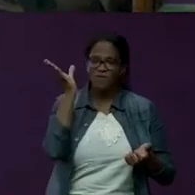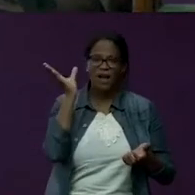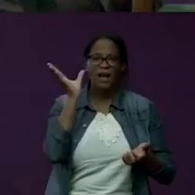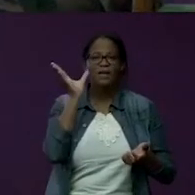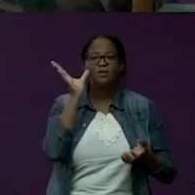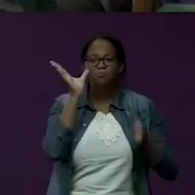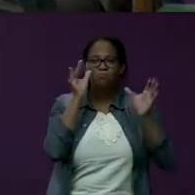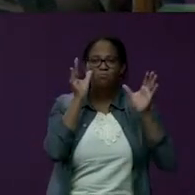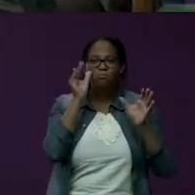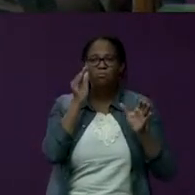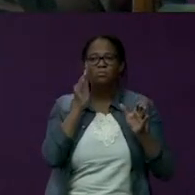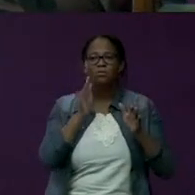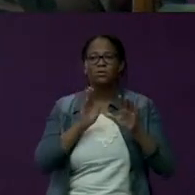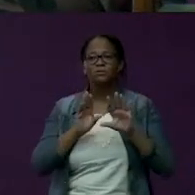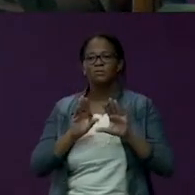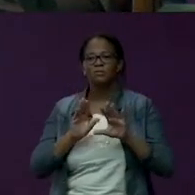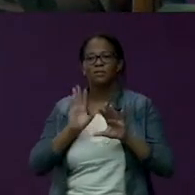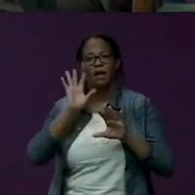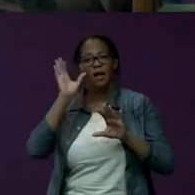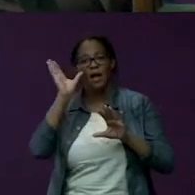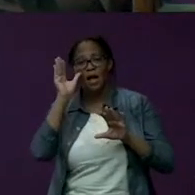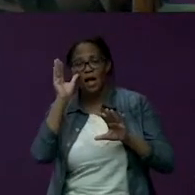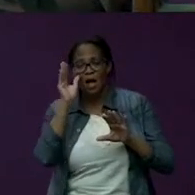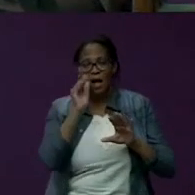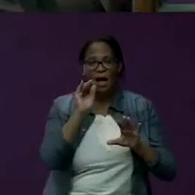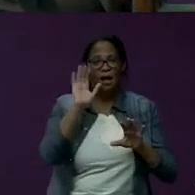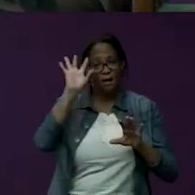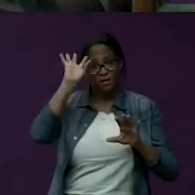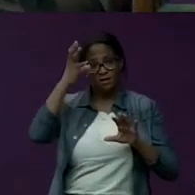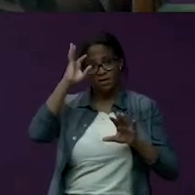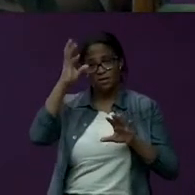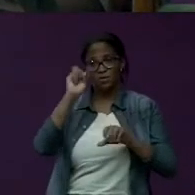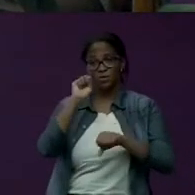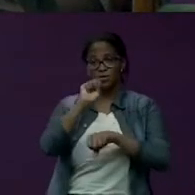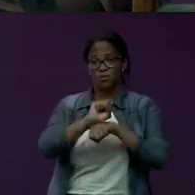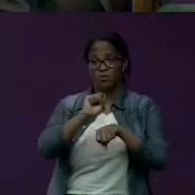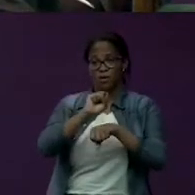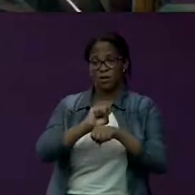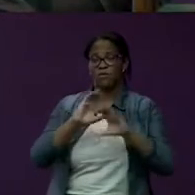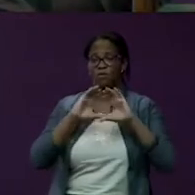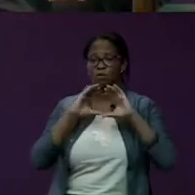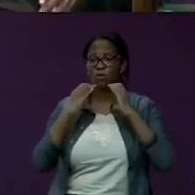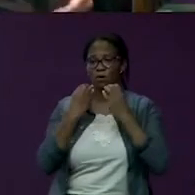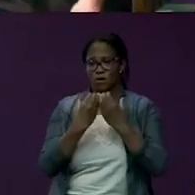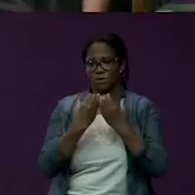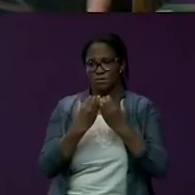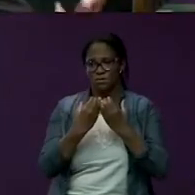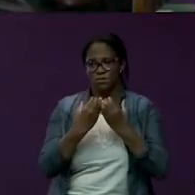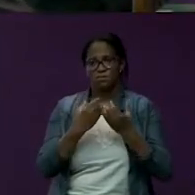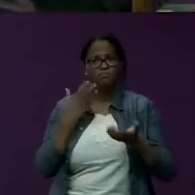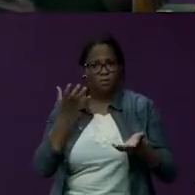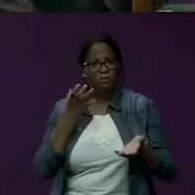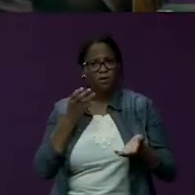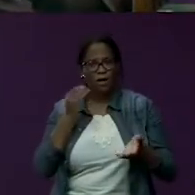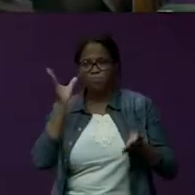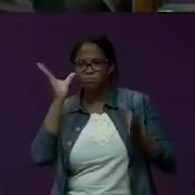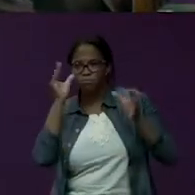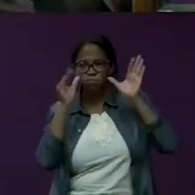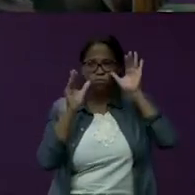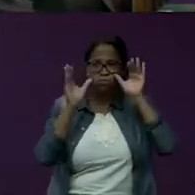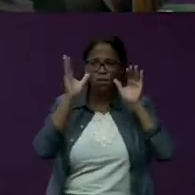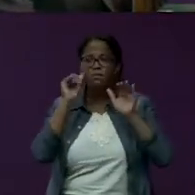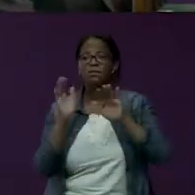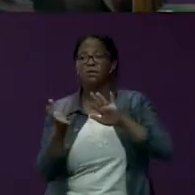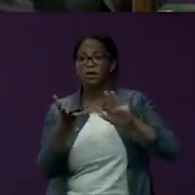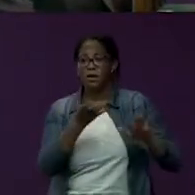acesso às decisões do 8º Congresso. É claro que a gente